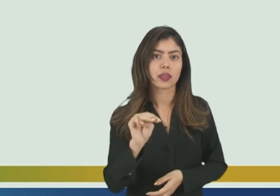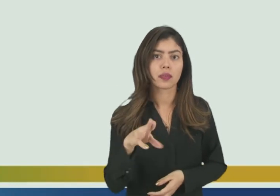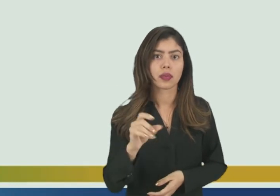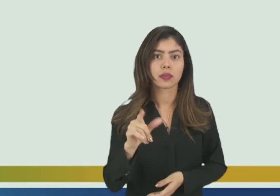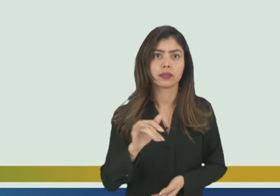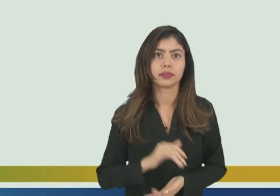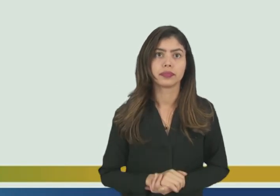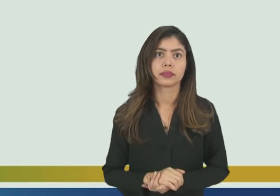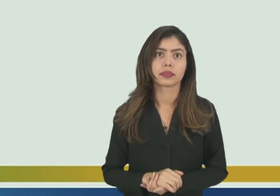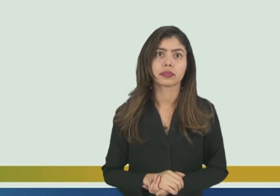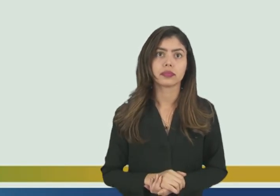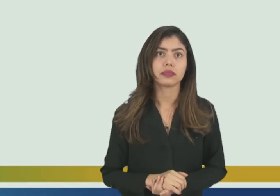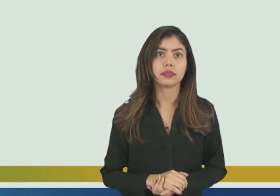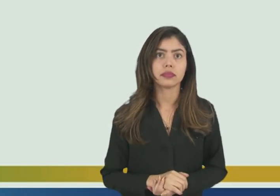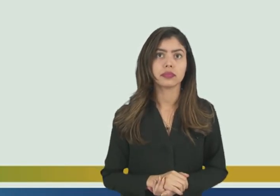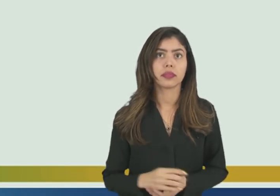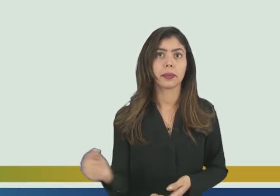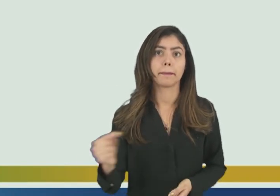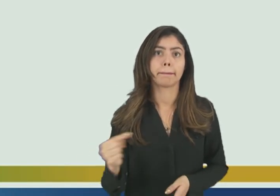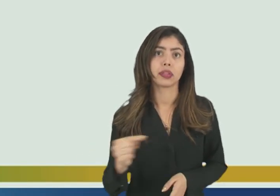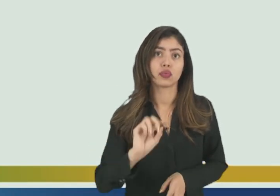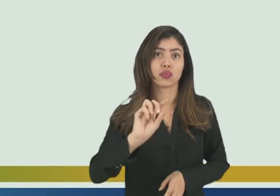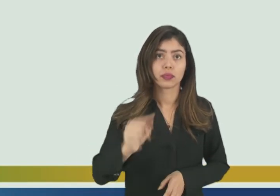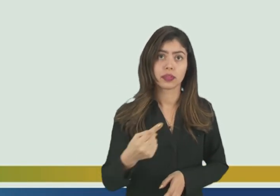nós vamos ter uma variação de entalpia de menos